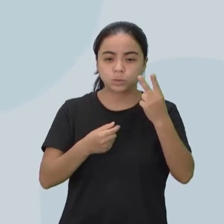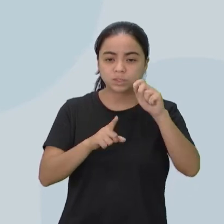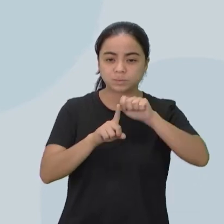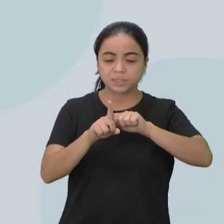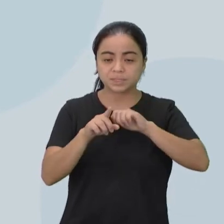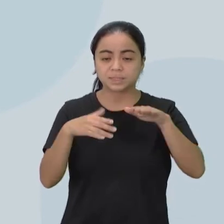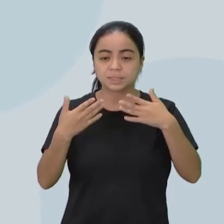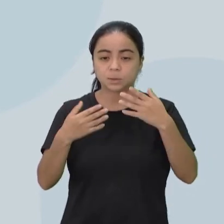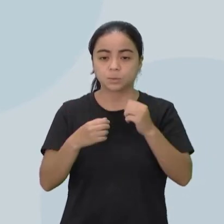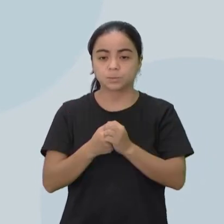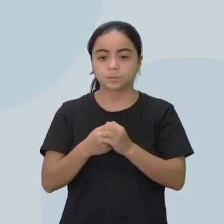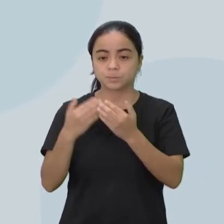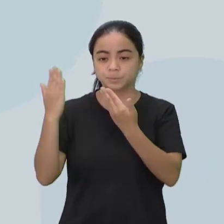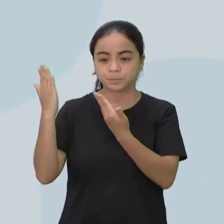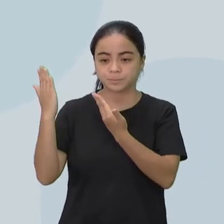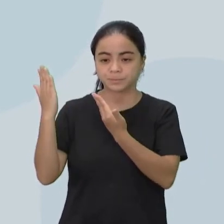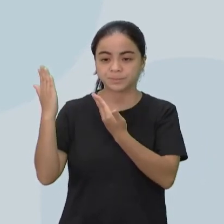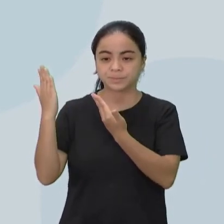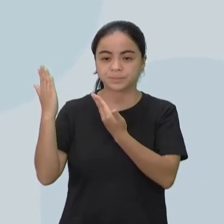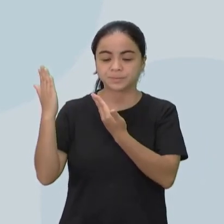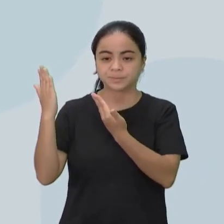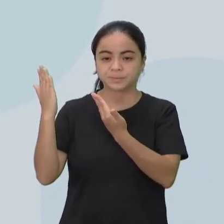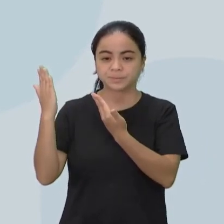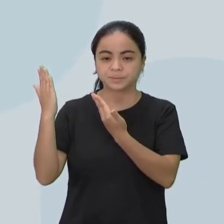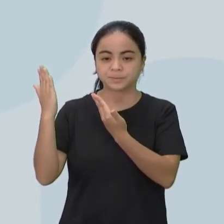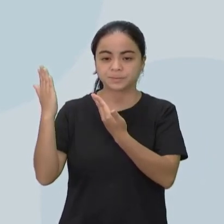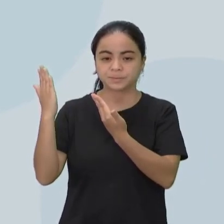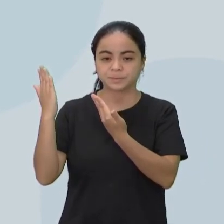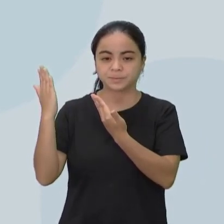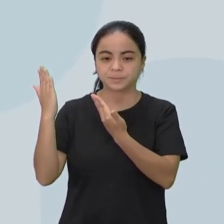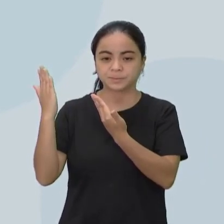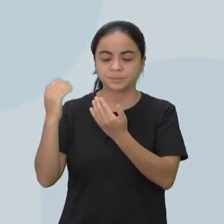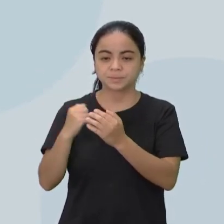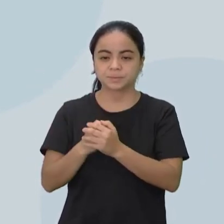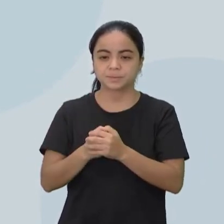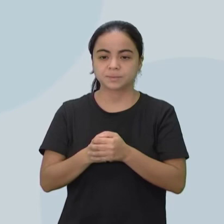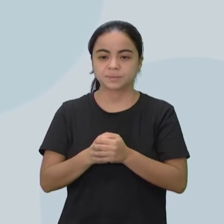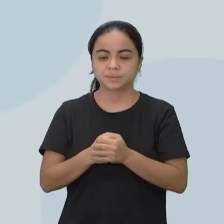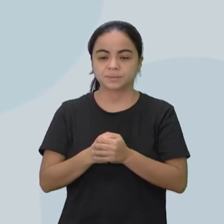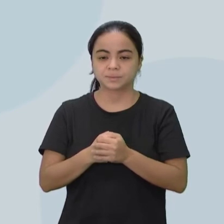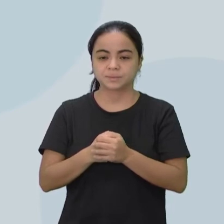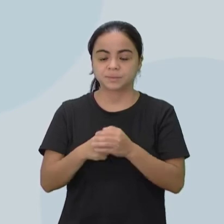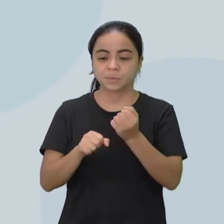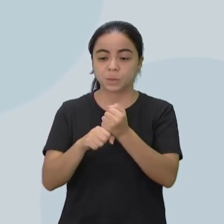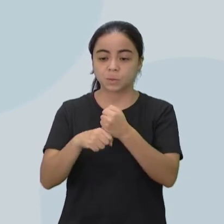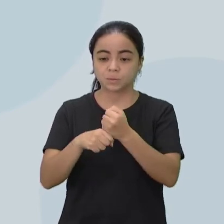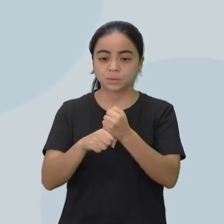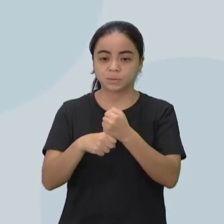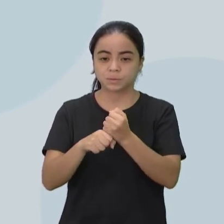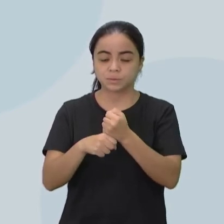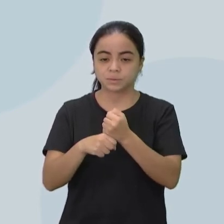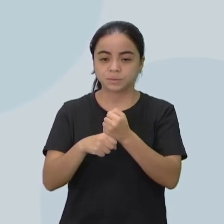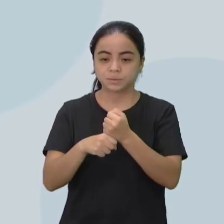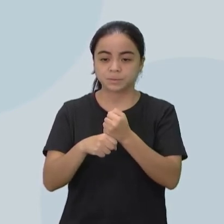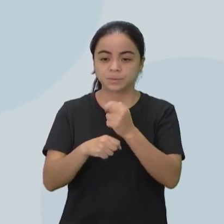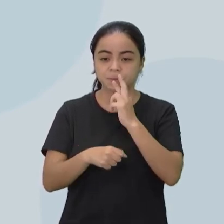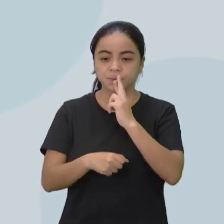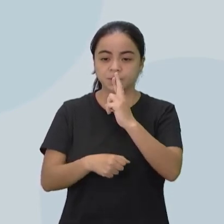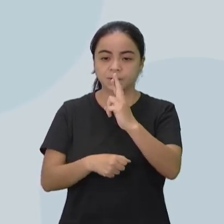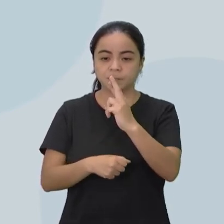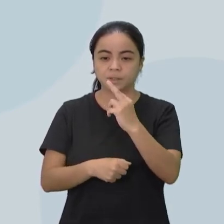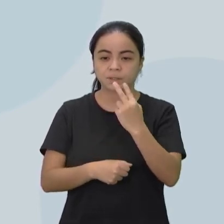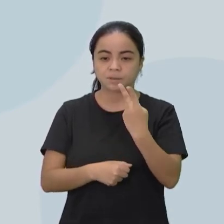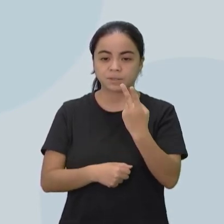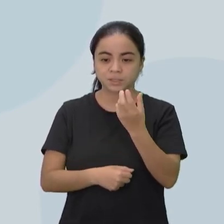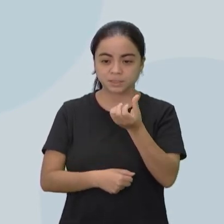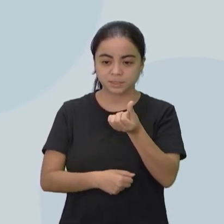200 variou, né? Era 174, variou até 200, faço a continha de menos. Essa continha aqui vai dar